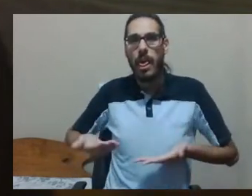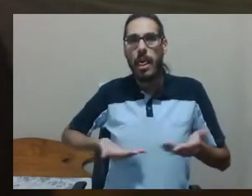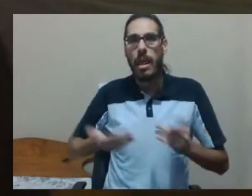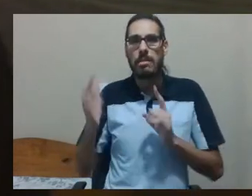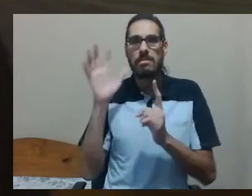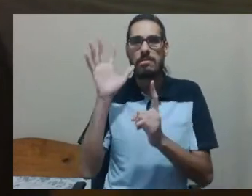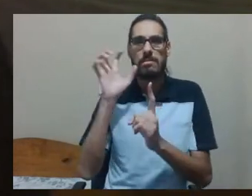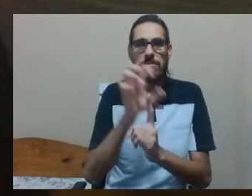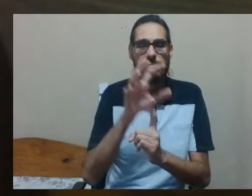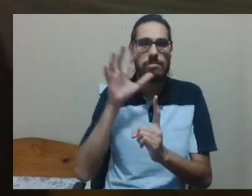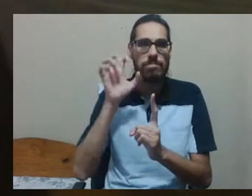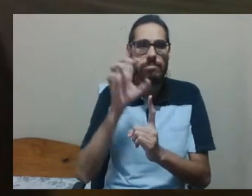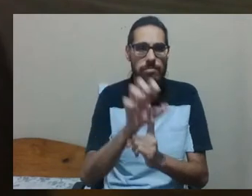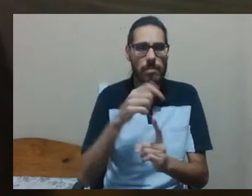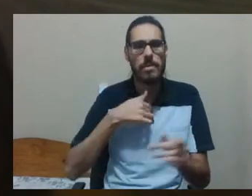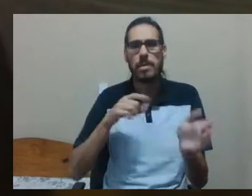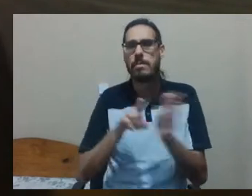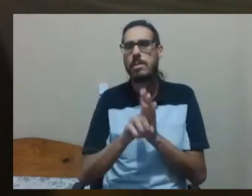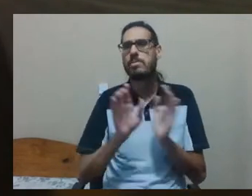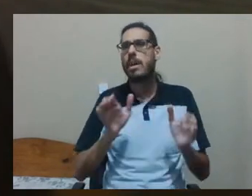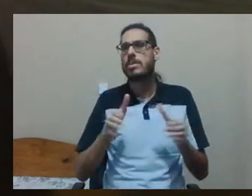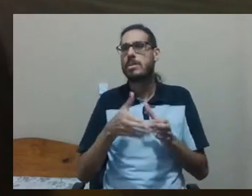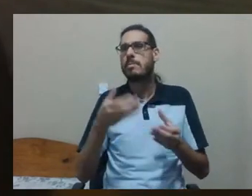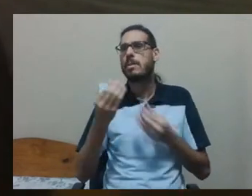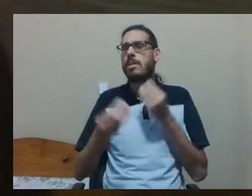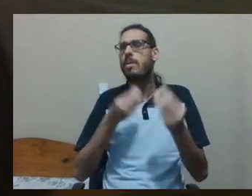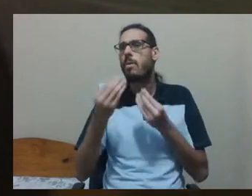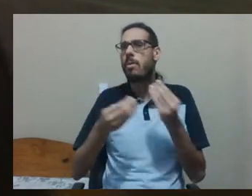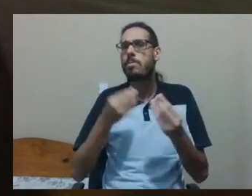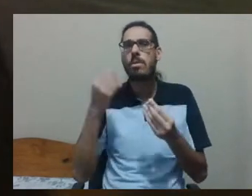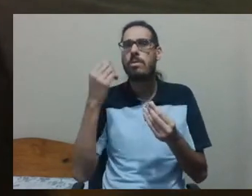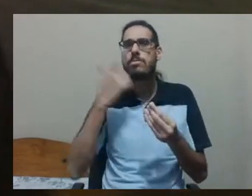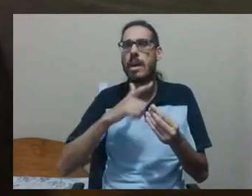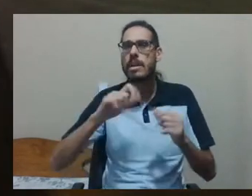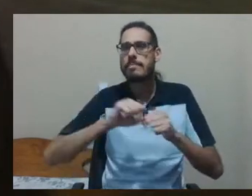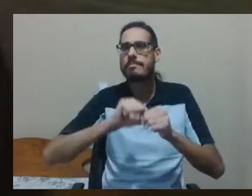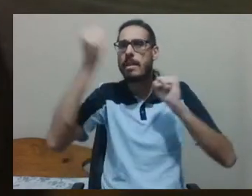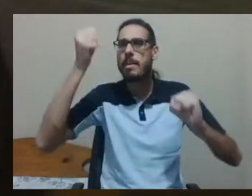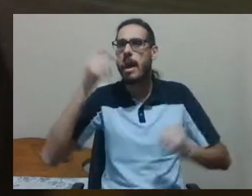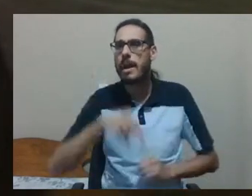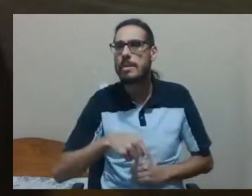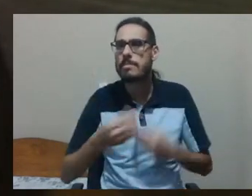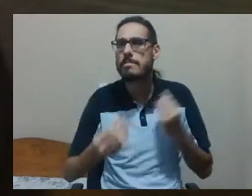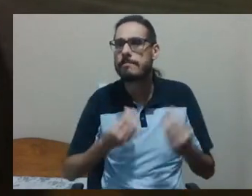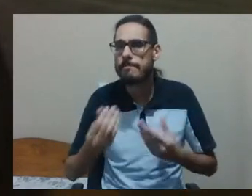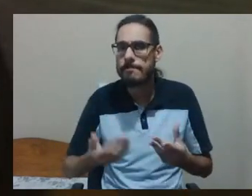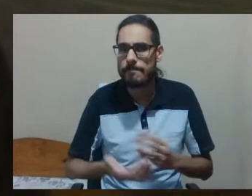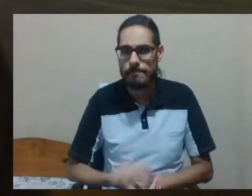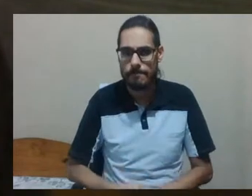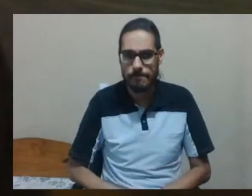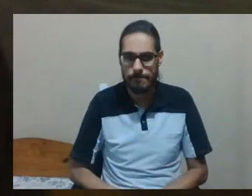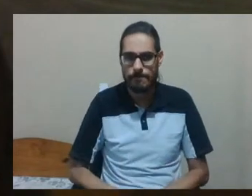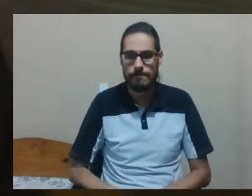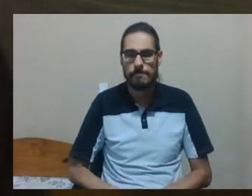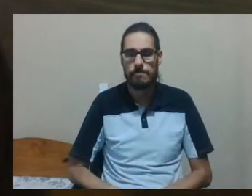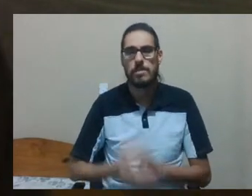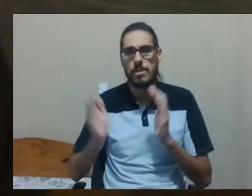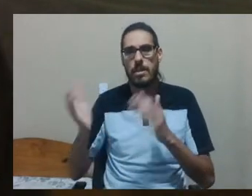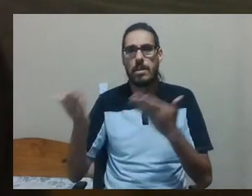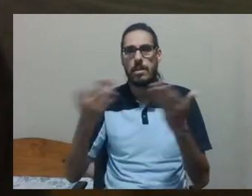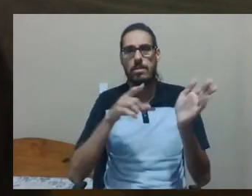de que forma as chapas pretendem romper com esse estigma? Agora eu passo a pergunta para o professor Adilson.